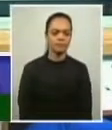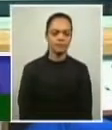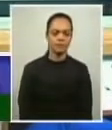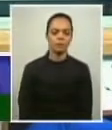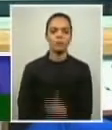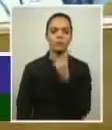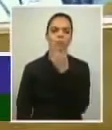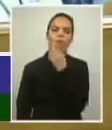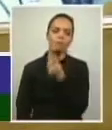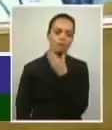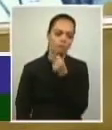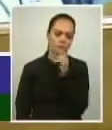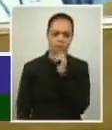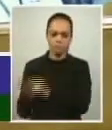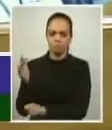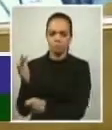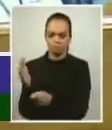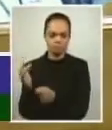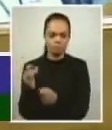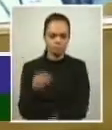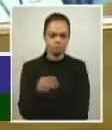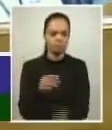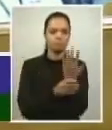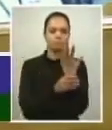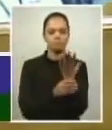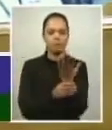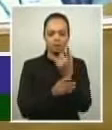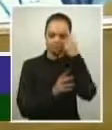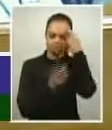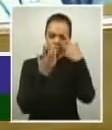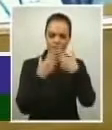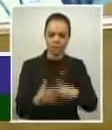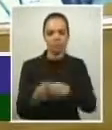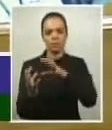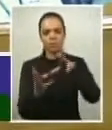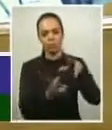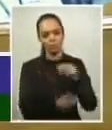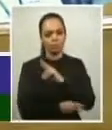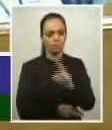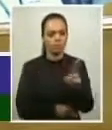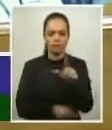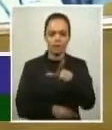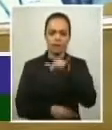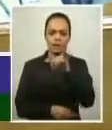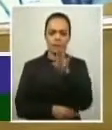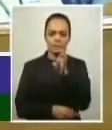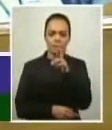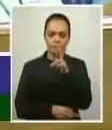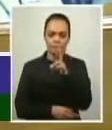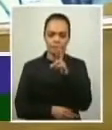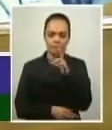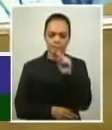dos autores que fundaram uma forma de pensar o mundo chamada liberalismo